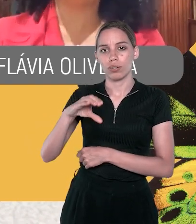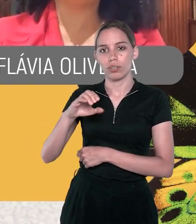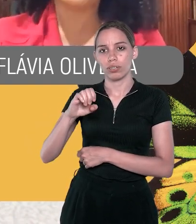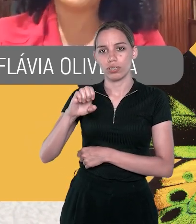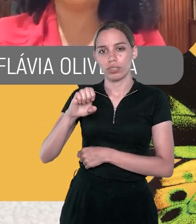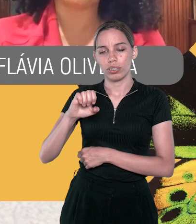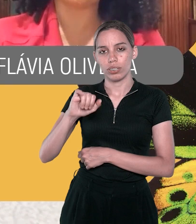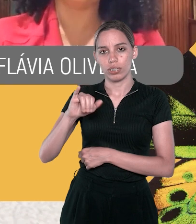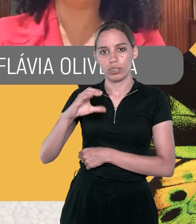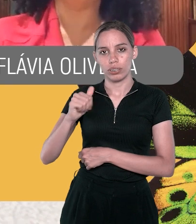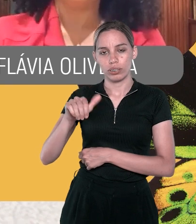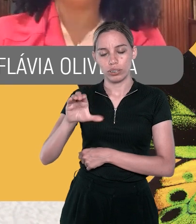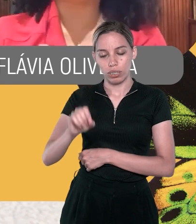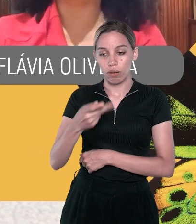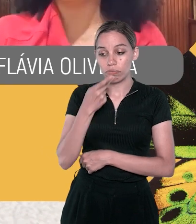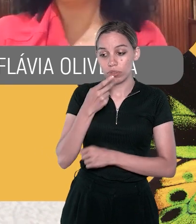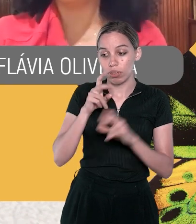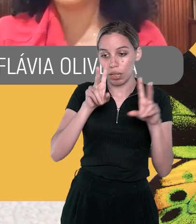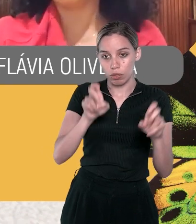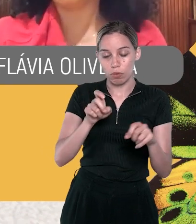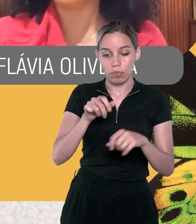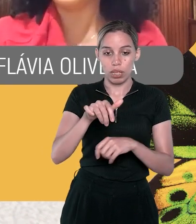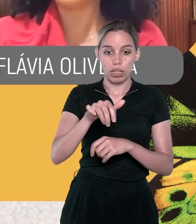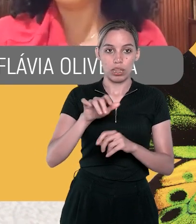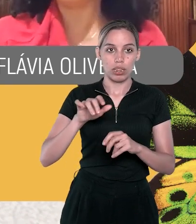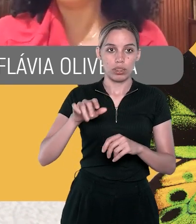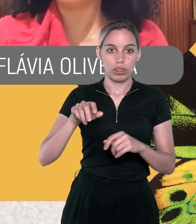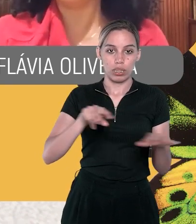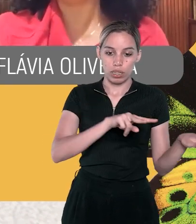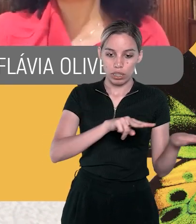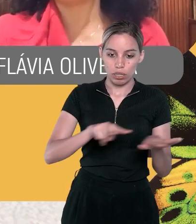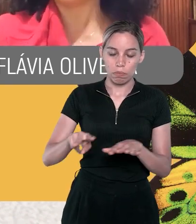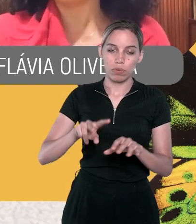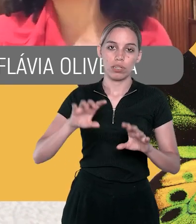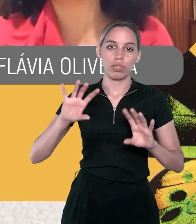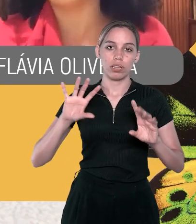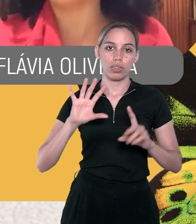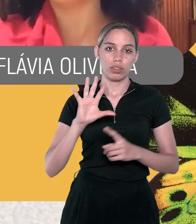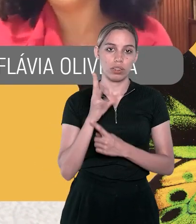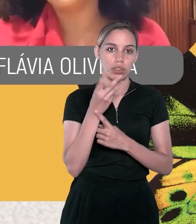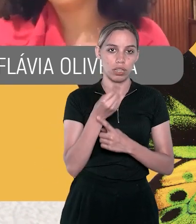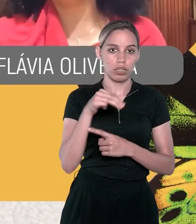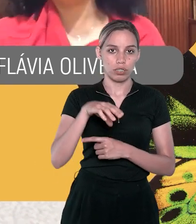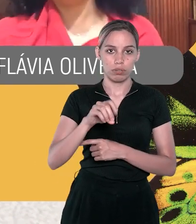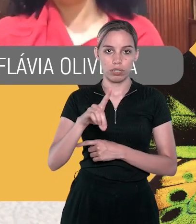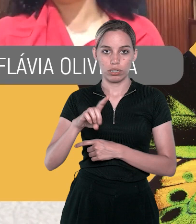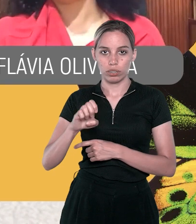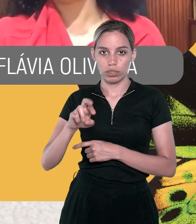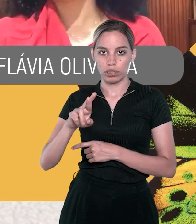quando a gente falava sobre a Semana de Arte Moderna, né, esse marco que também é